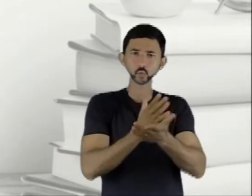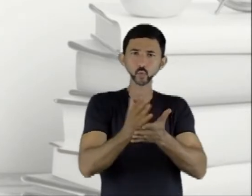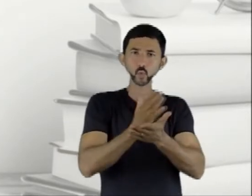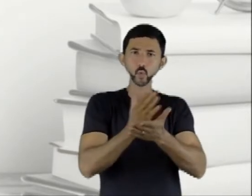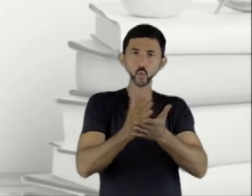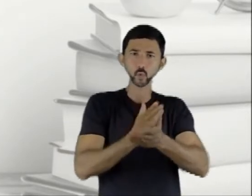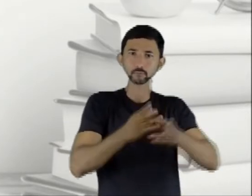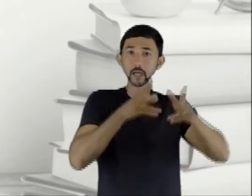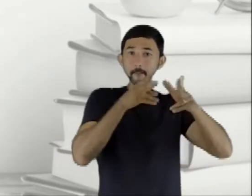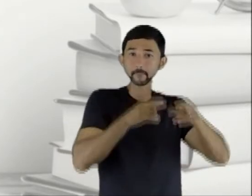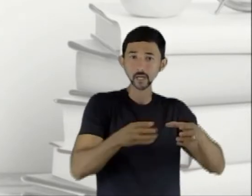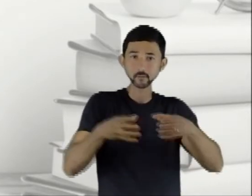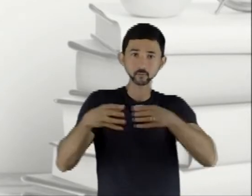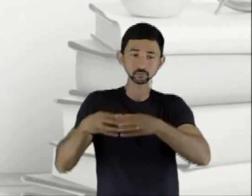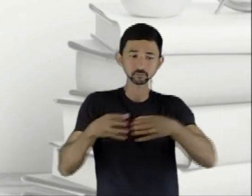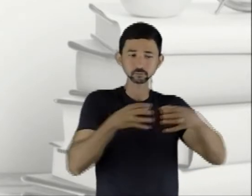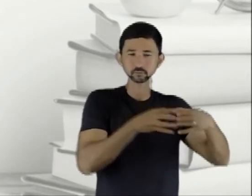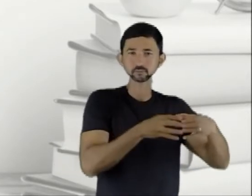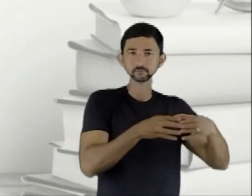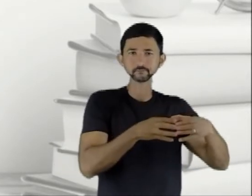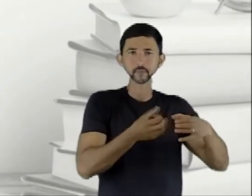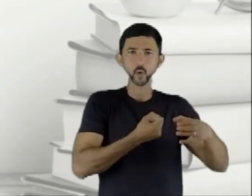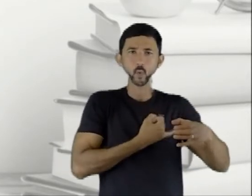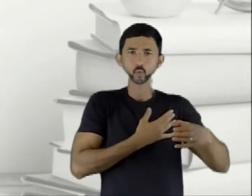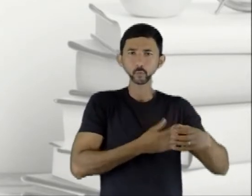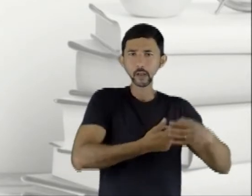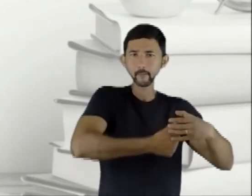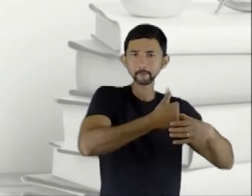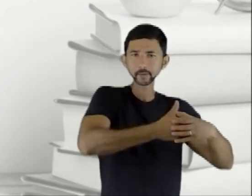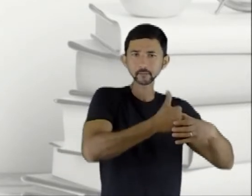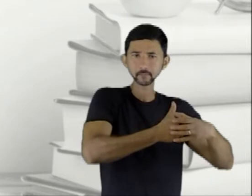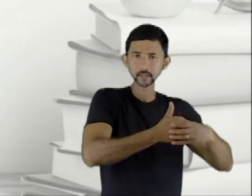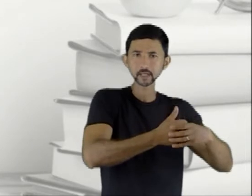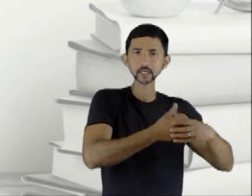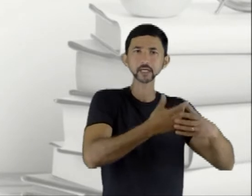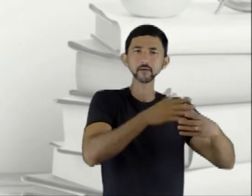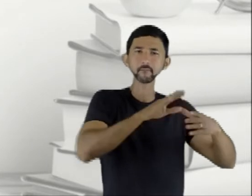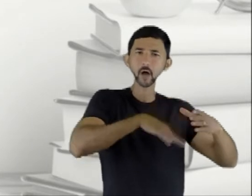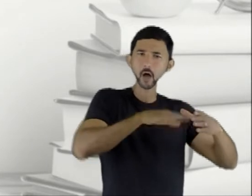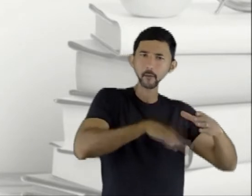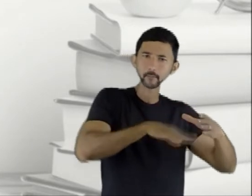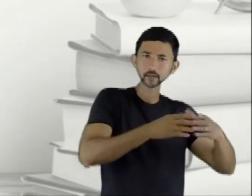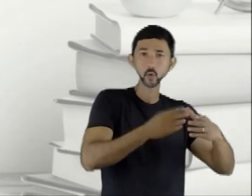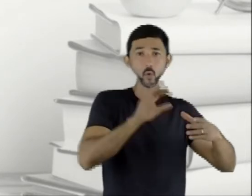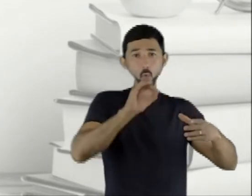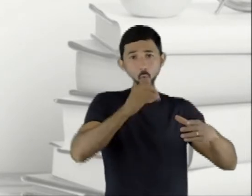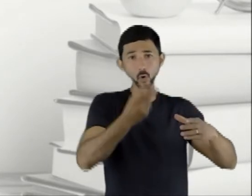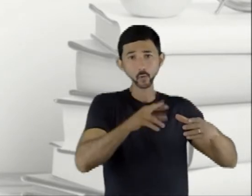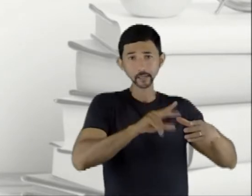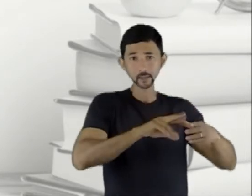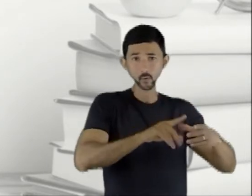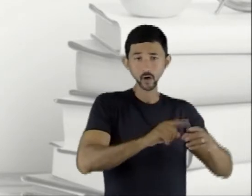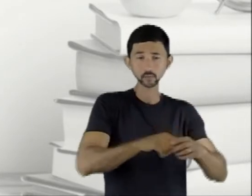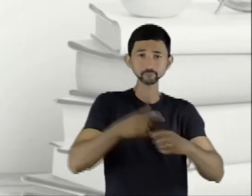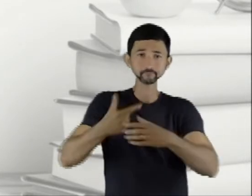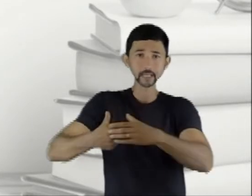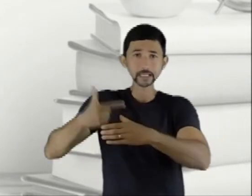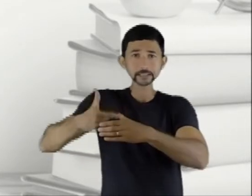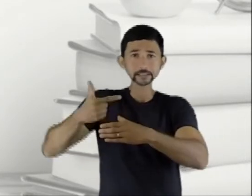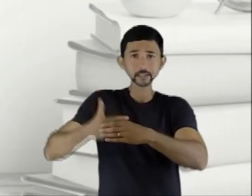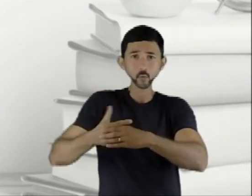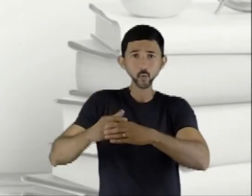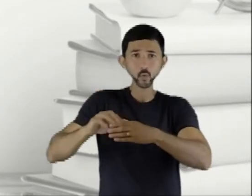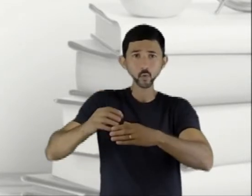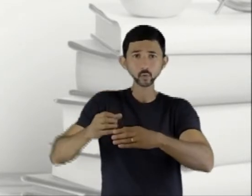com a mesma quantidade de termos, na qual a primeira parte apresenta valores menores ou iguais a ela, e na segunda parte,